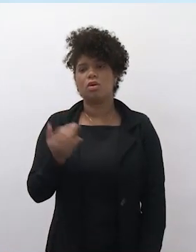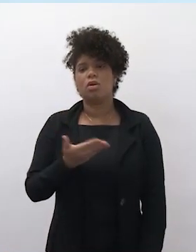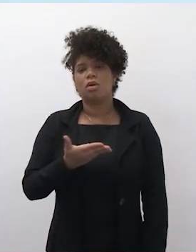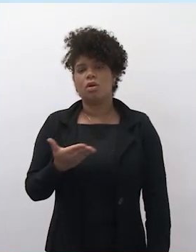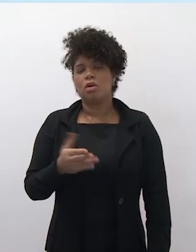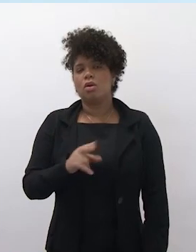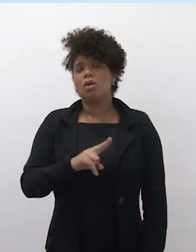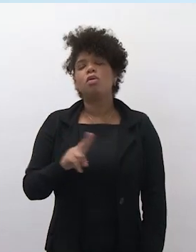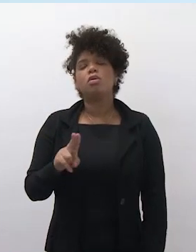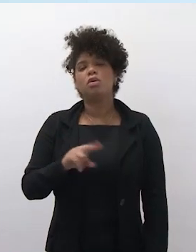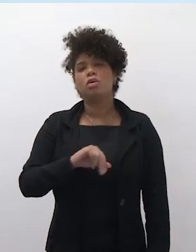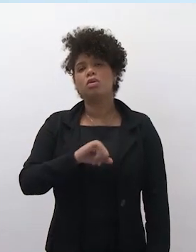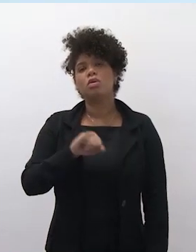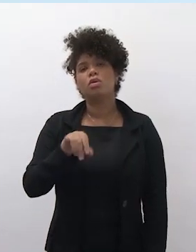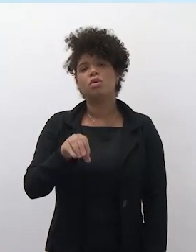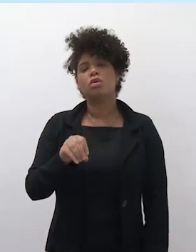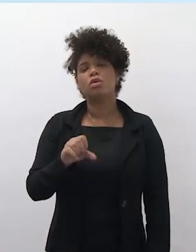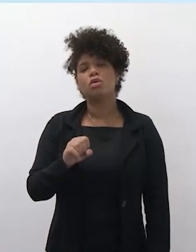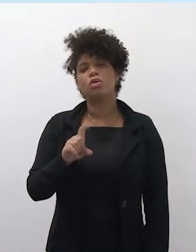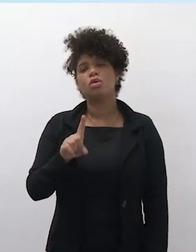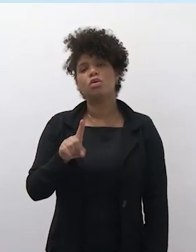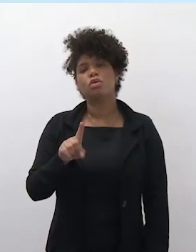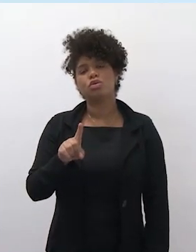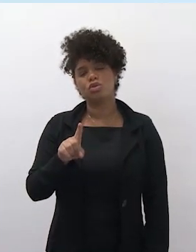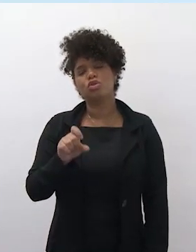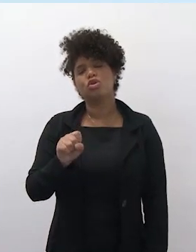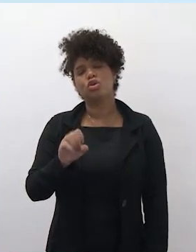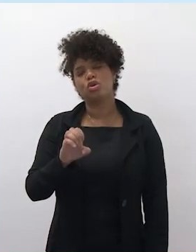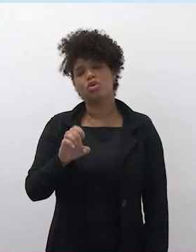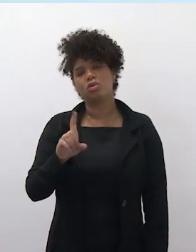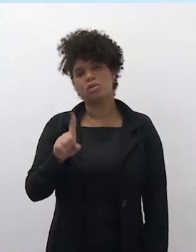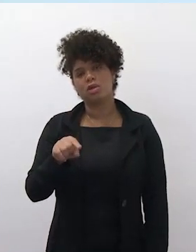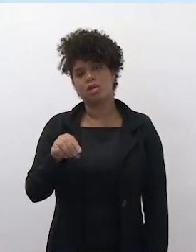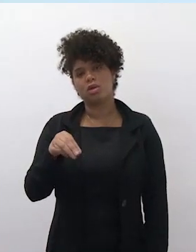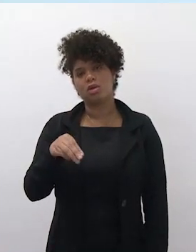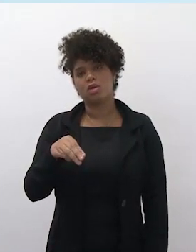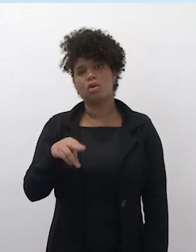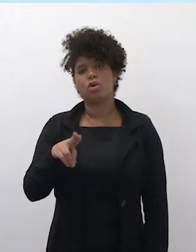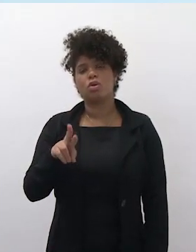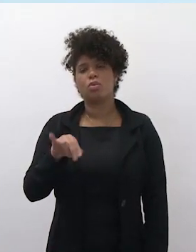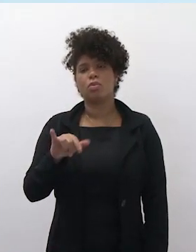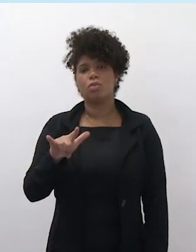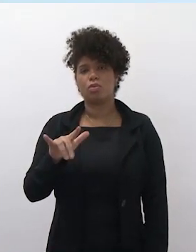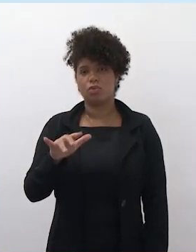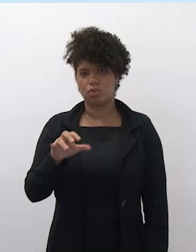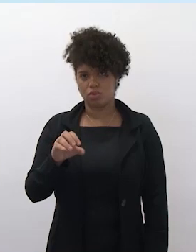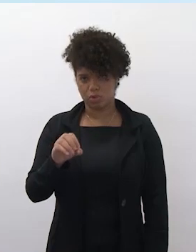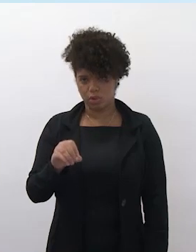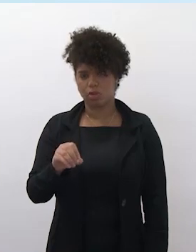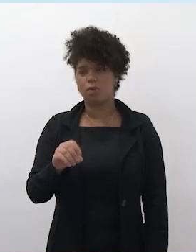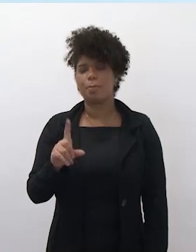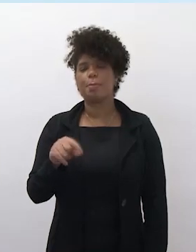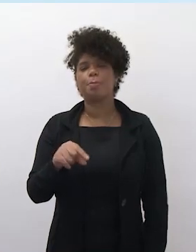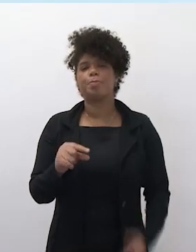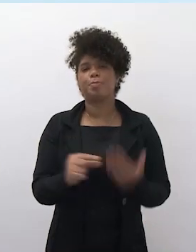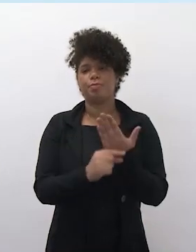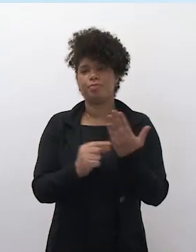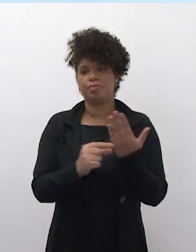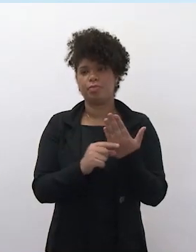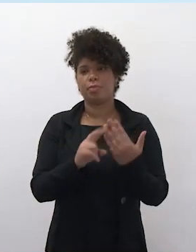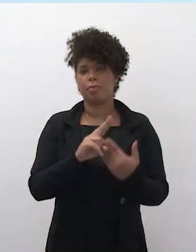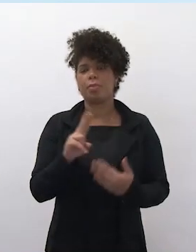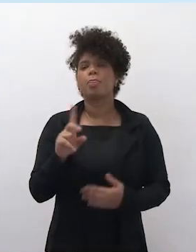chama José Murilo de Carvalho. Ele tem um livro que tem quase o mesmo título da aula, né? Cidadania